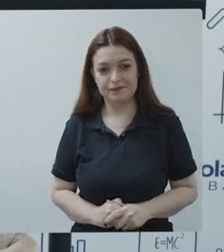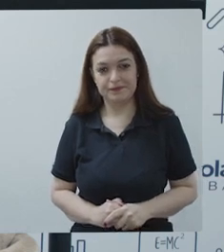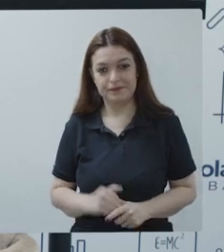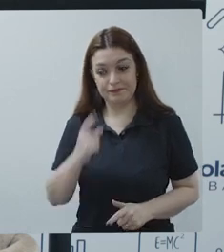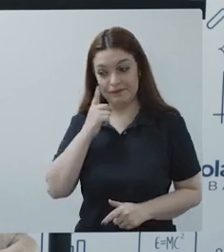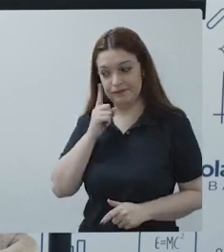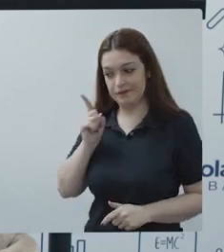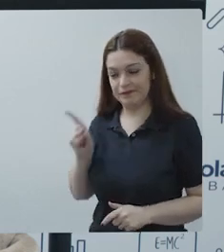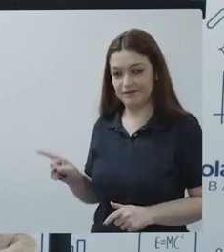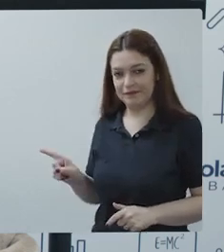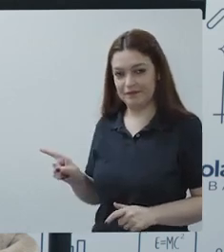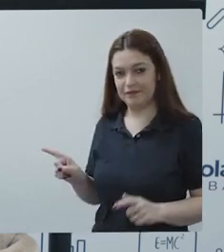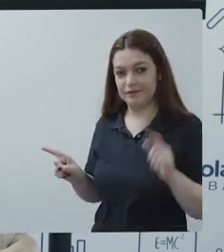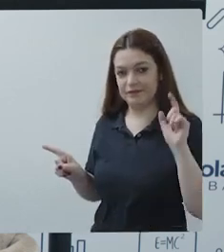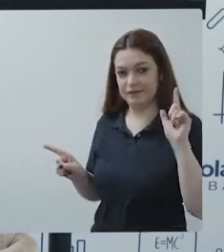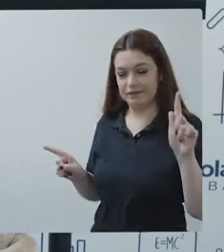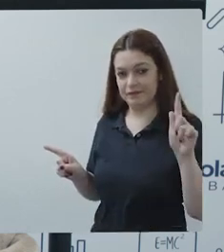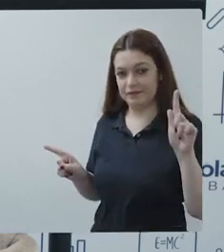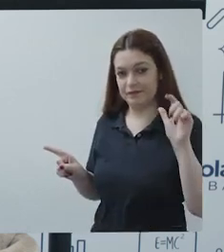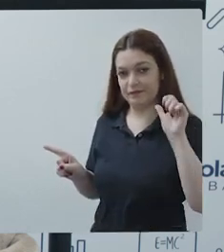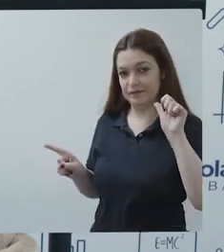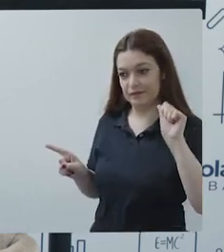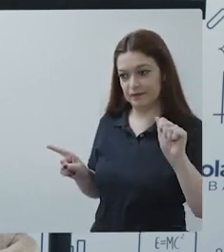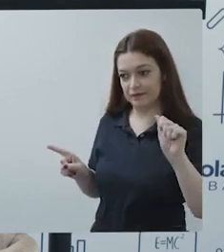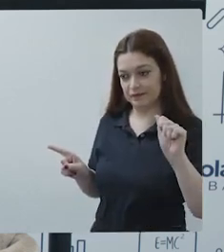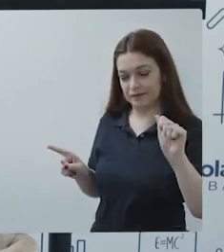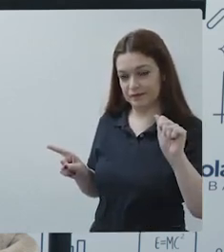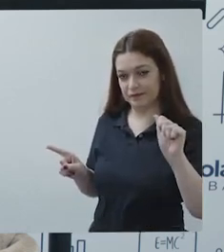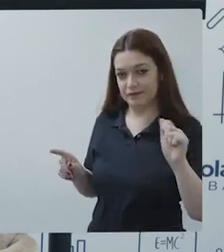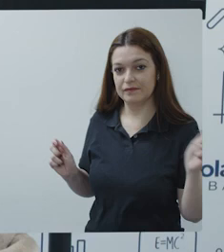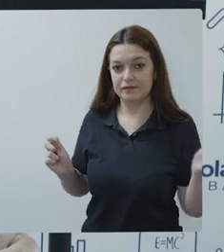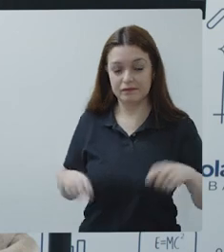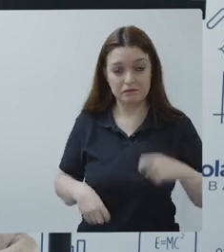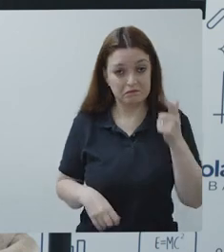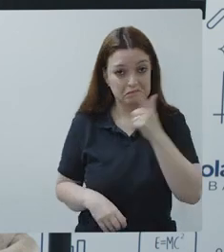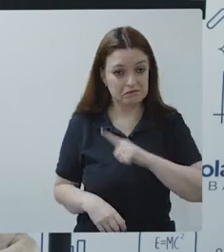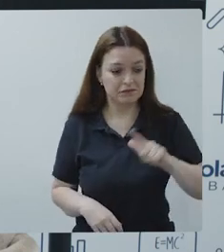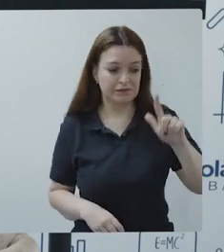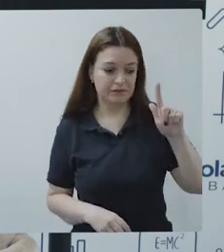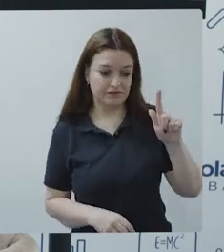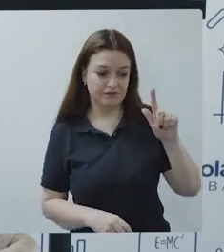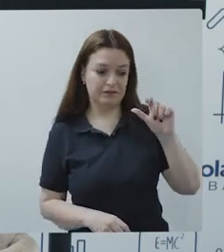e letra A. Para formar a primeira sílaba, G.